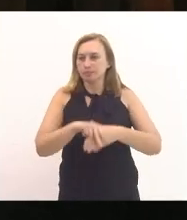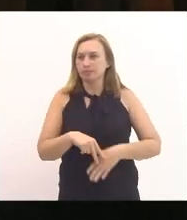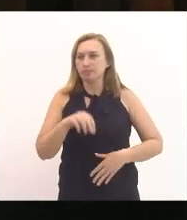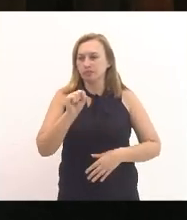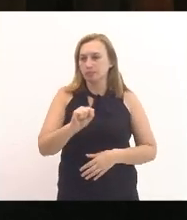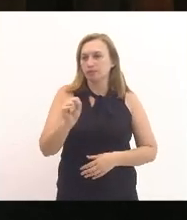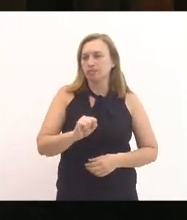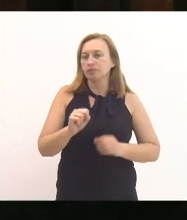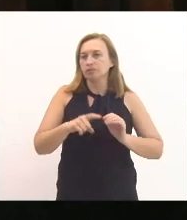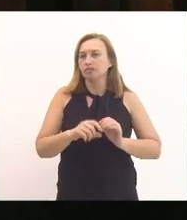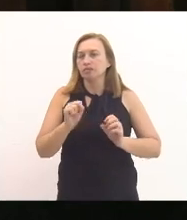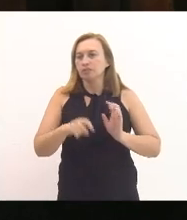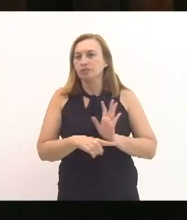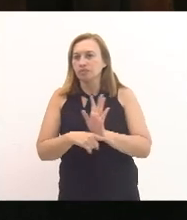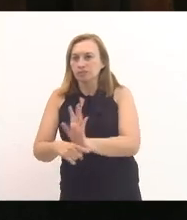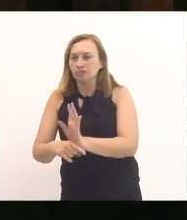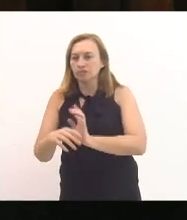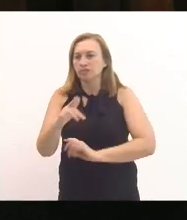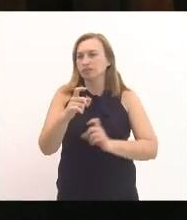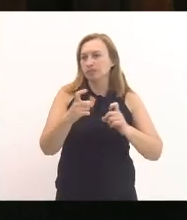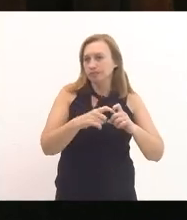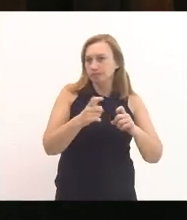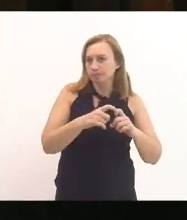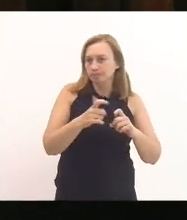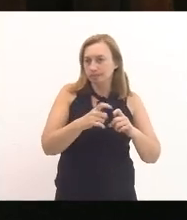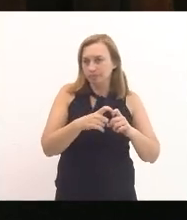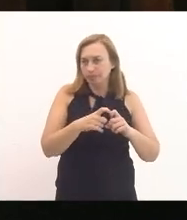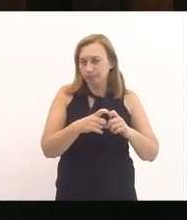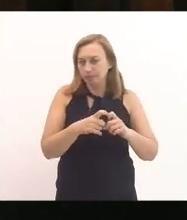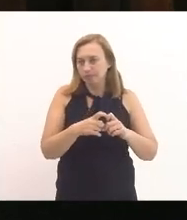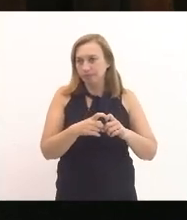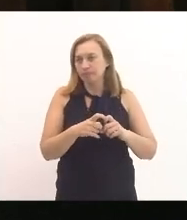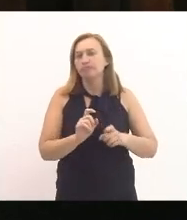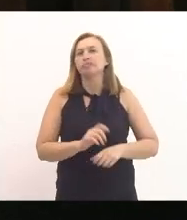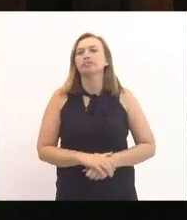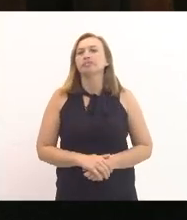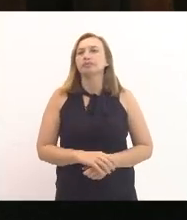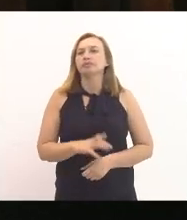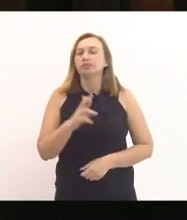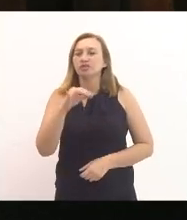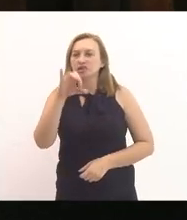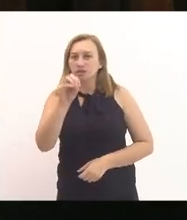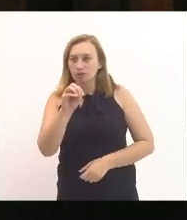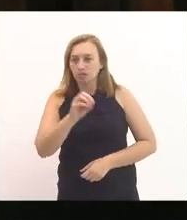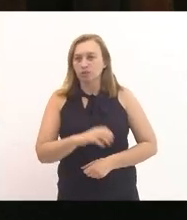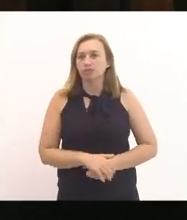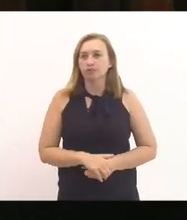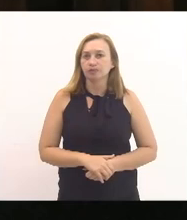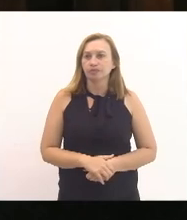assistência médica psicológica Odontológica social na forma de subsídio